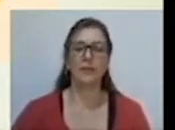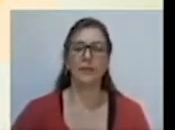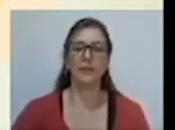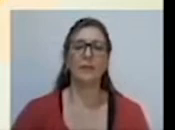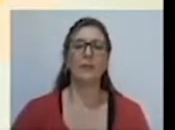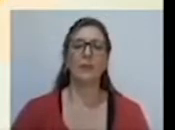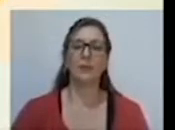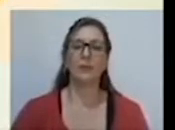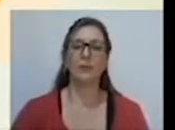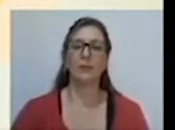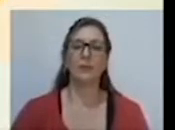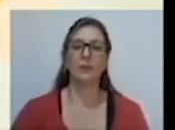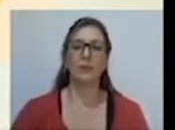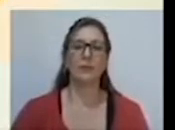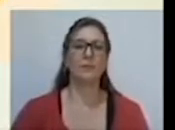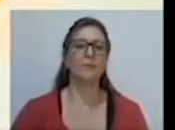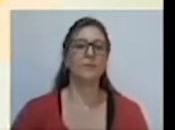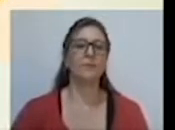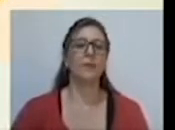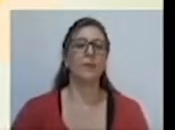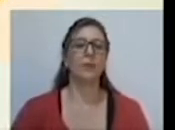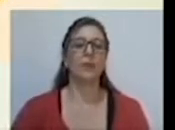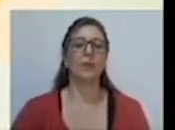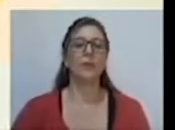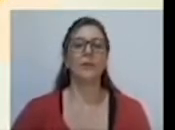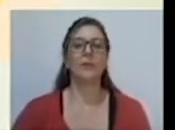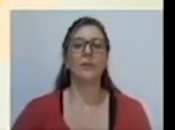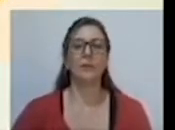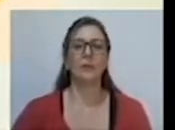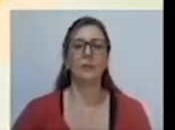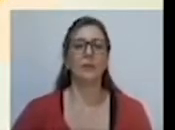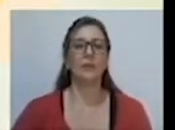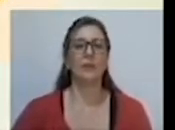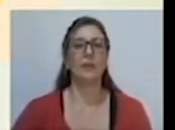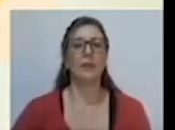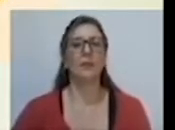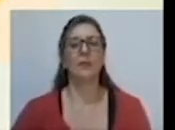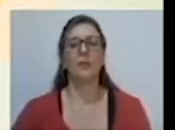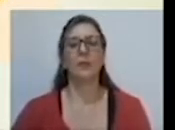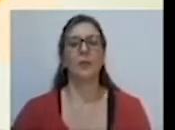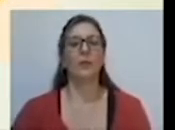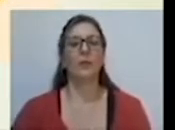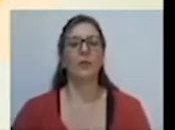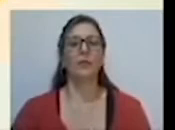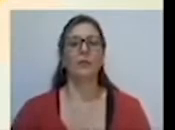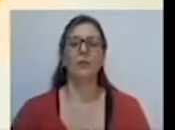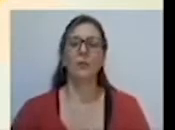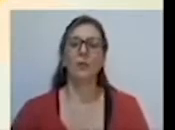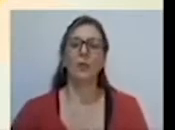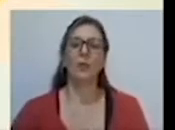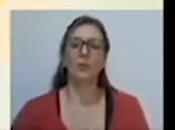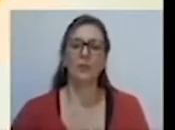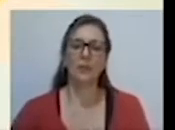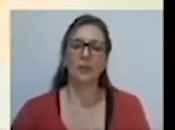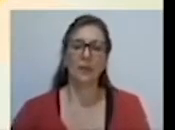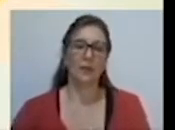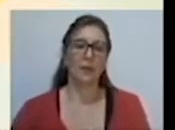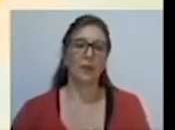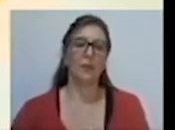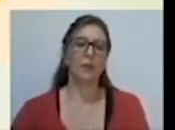câmaras receptoras de sangue. O átrio esquerdo, ele recebe o sangue proveniente dos